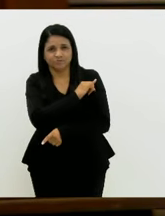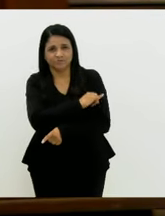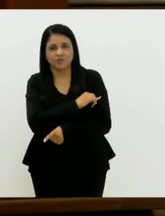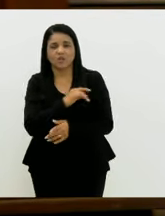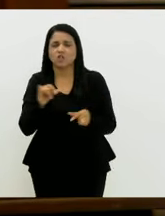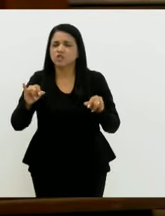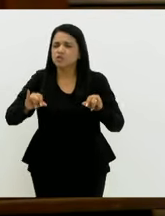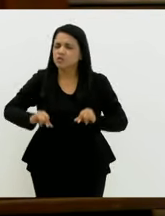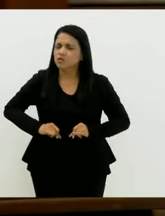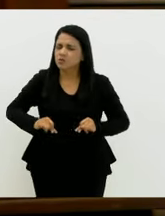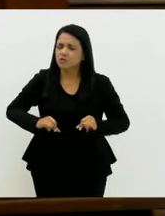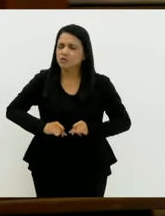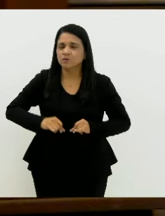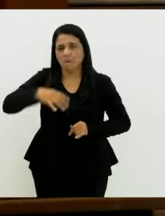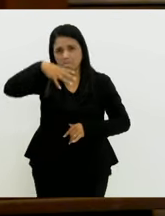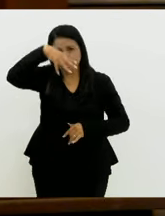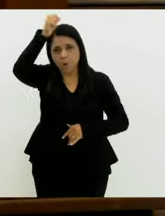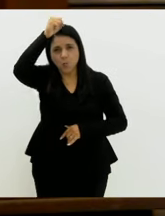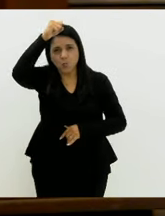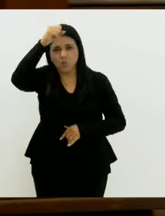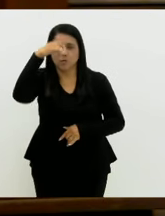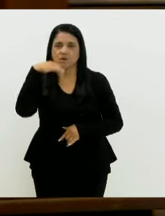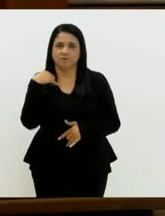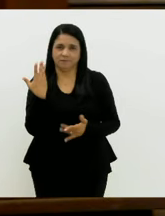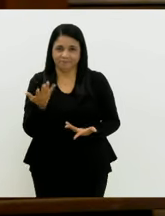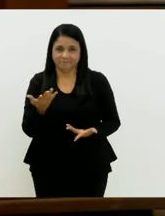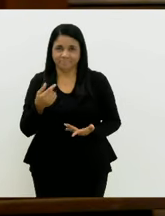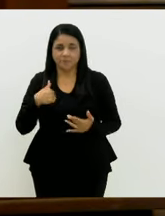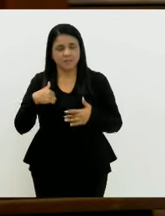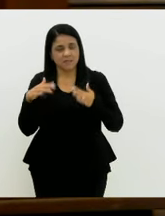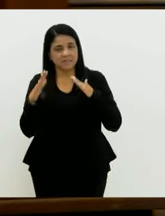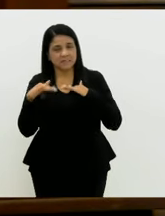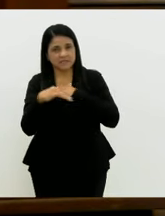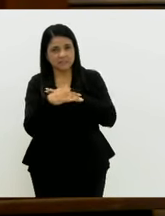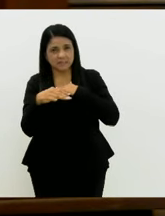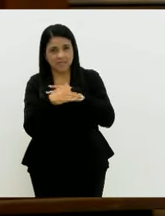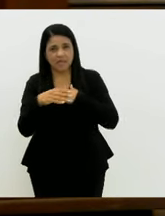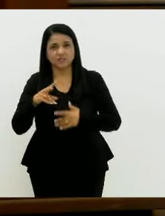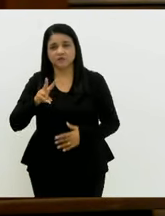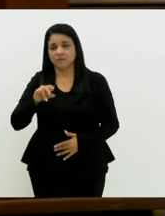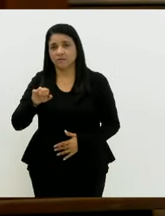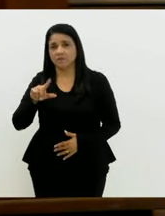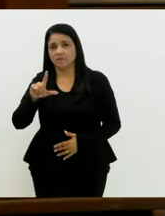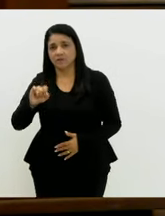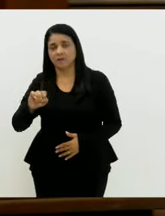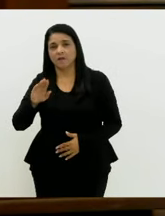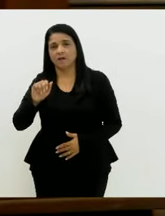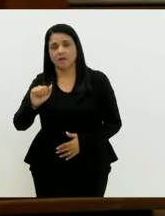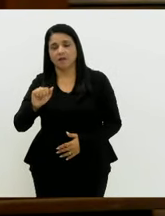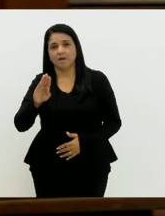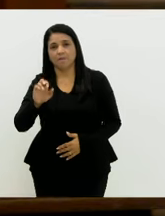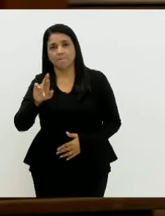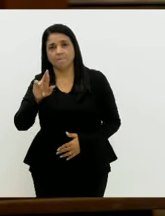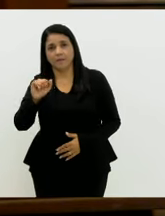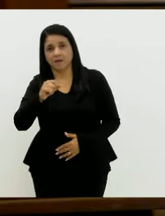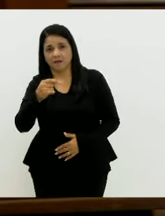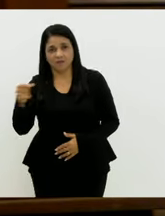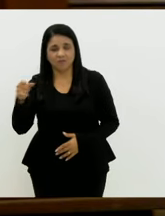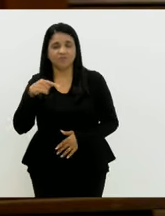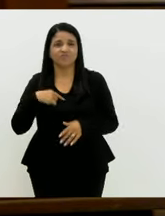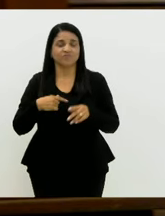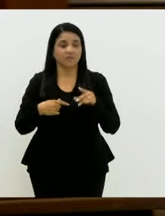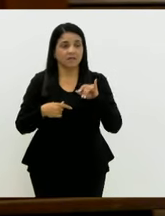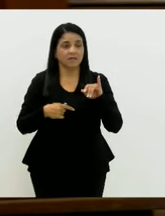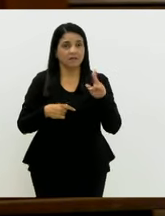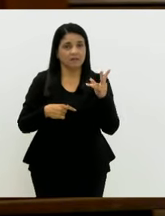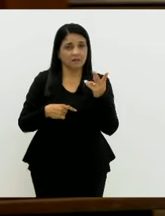energia. Na minha cidade, os moradores da Vila do Abraão, da Ilha Grande, sofrem e